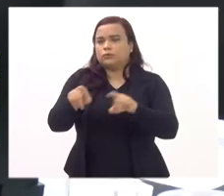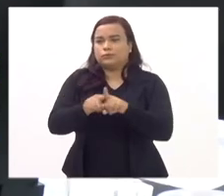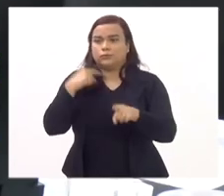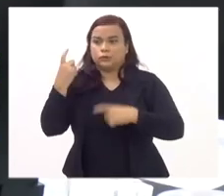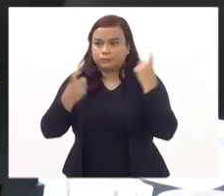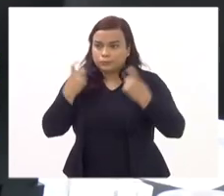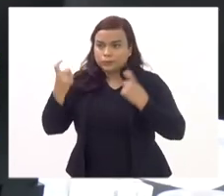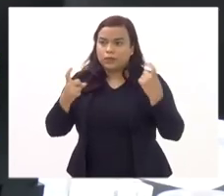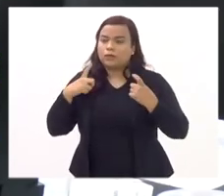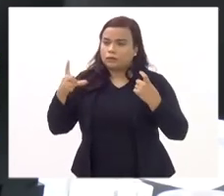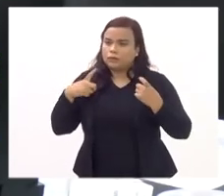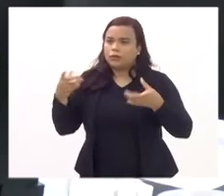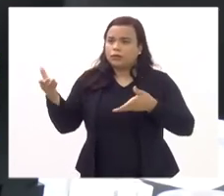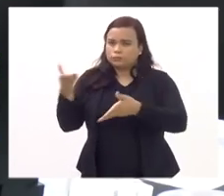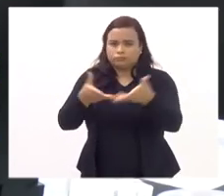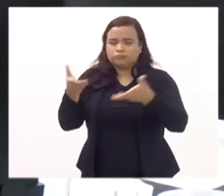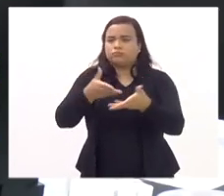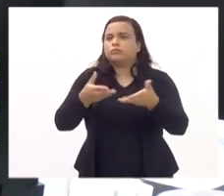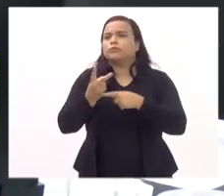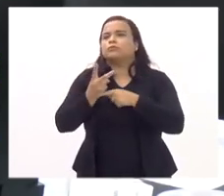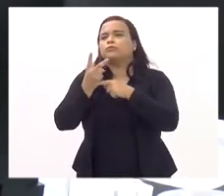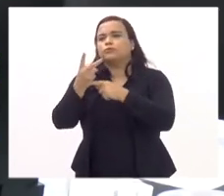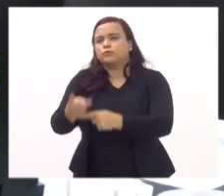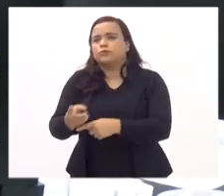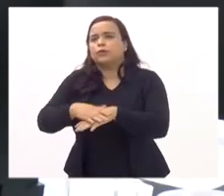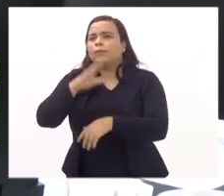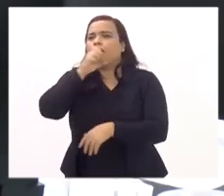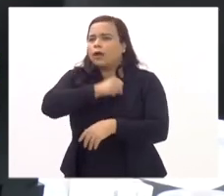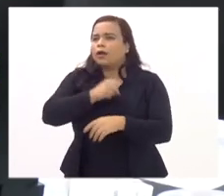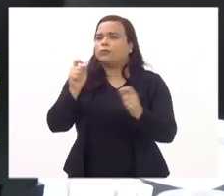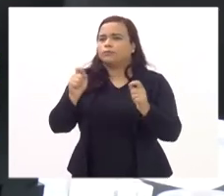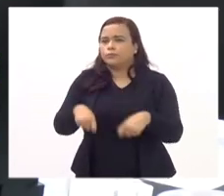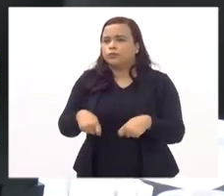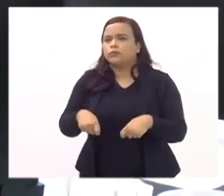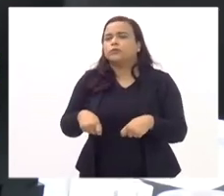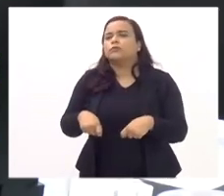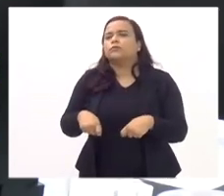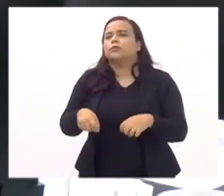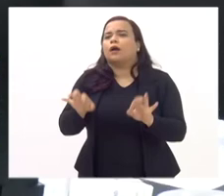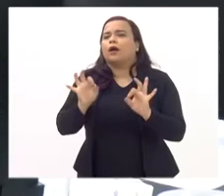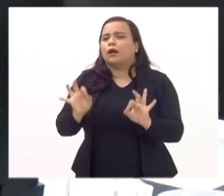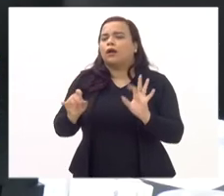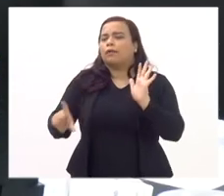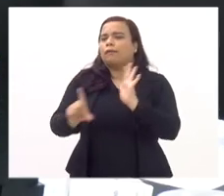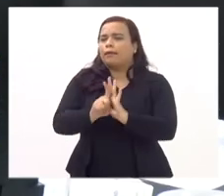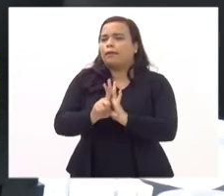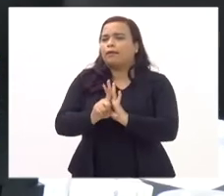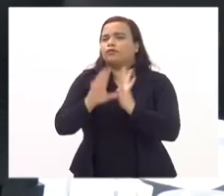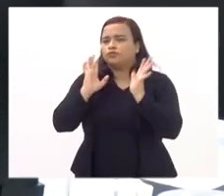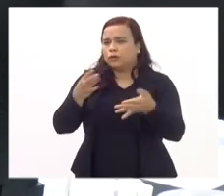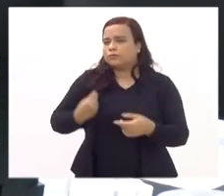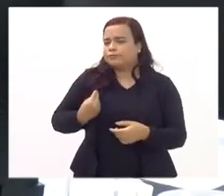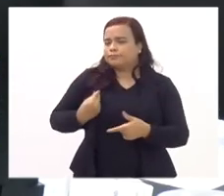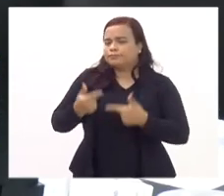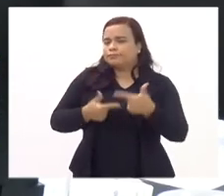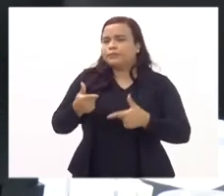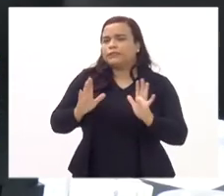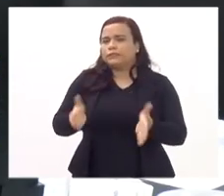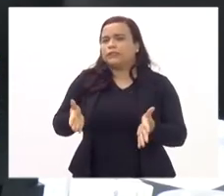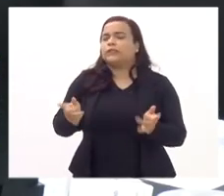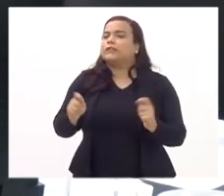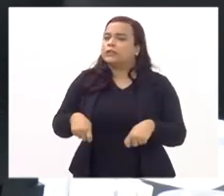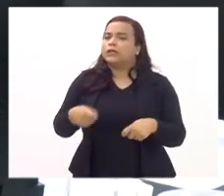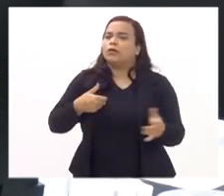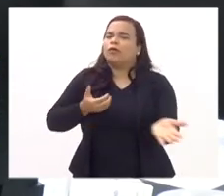gente ter esse encaminhamento de buscar o mais rápido possível garantir que uma lei que já está em vigor seja efetivada.